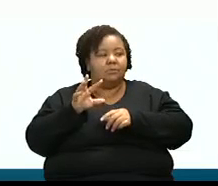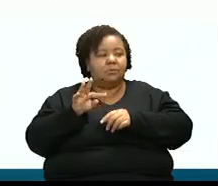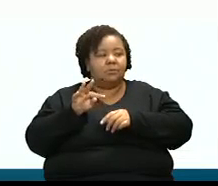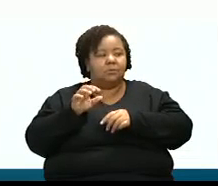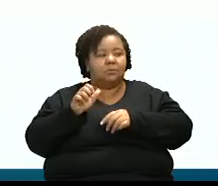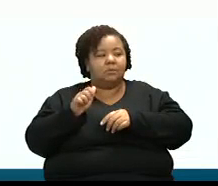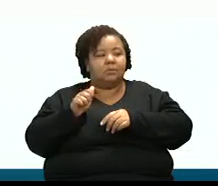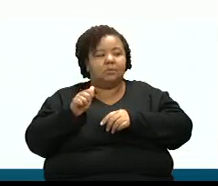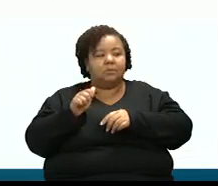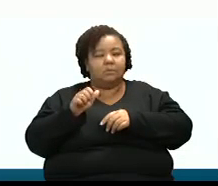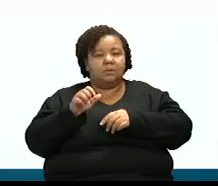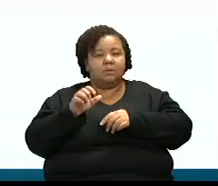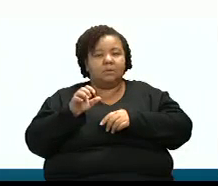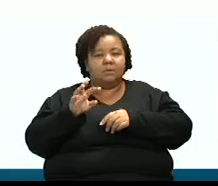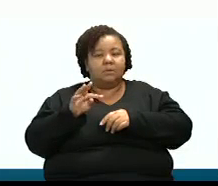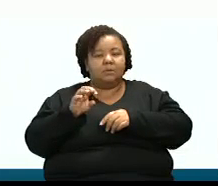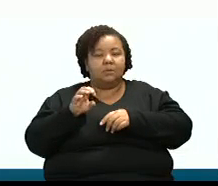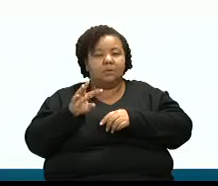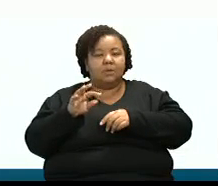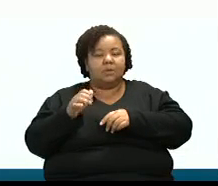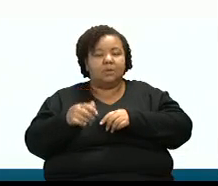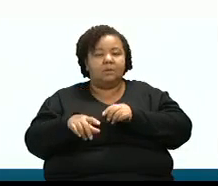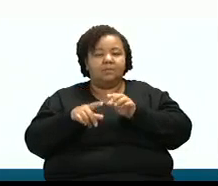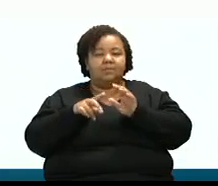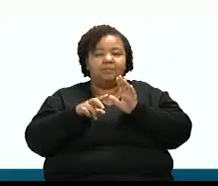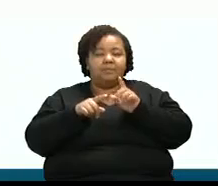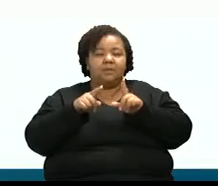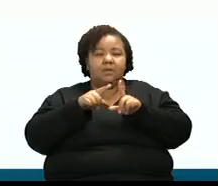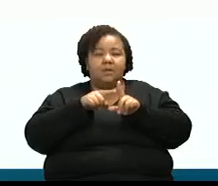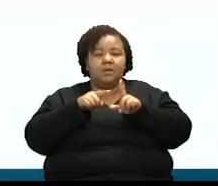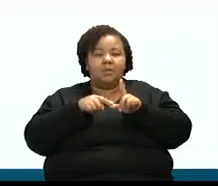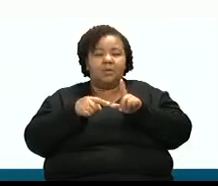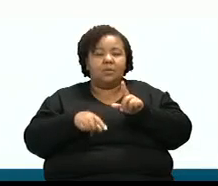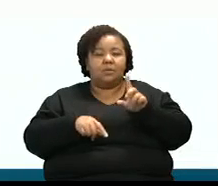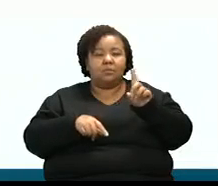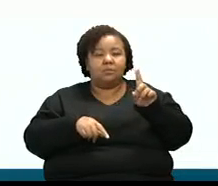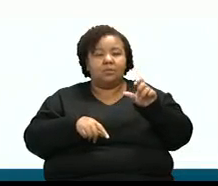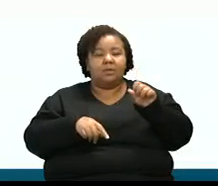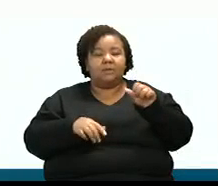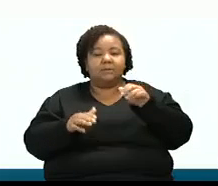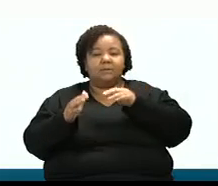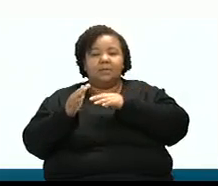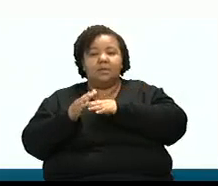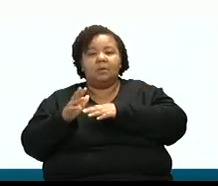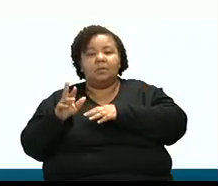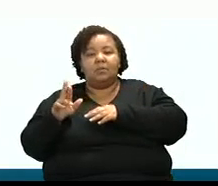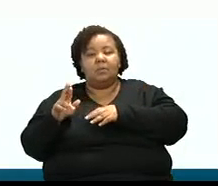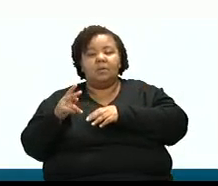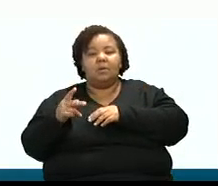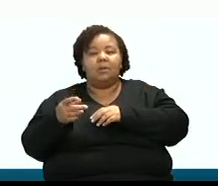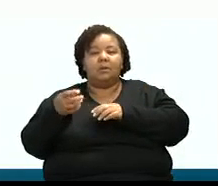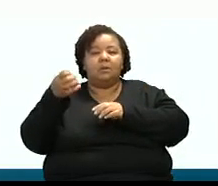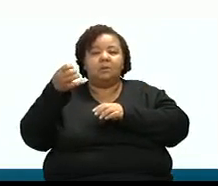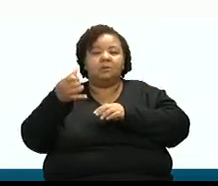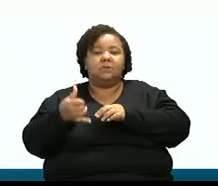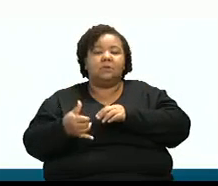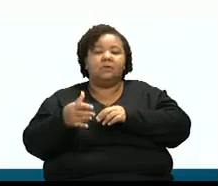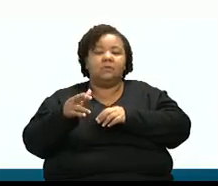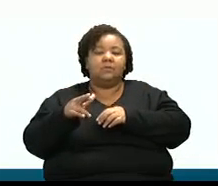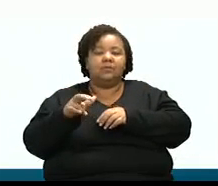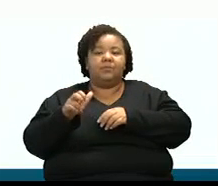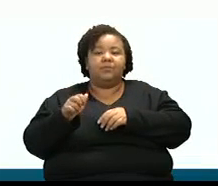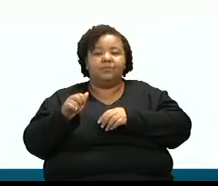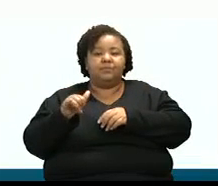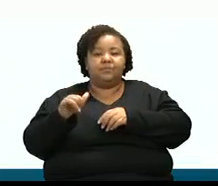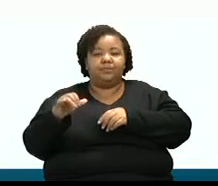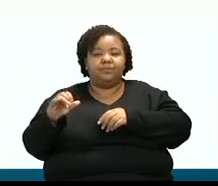esse θ é o ângulo formado entre o ds e o r, que é o vetor que descreve o raio, a variação desse